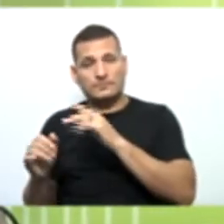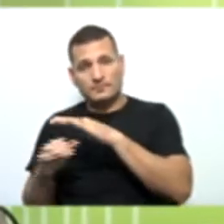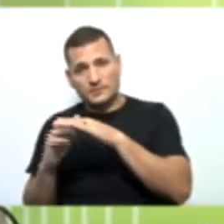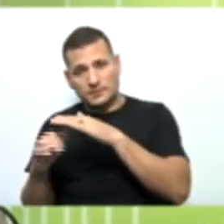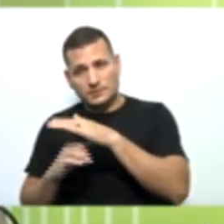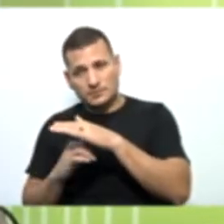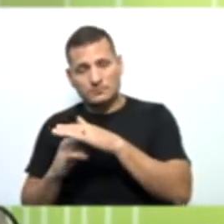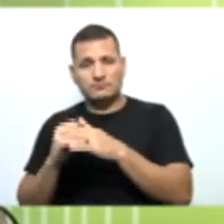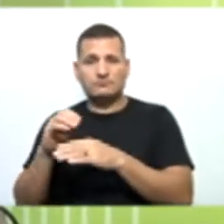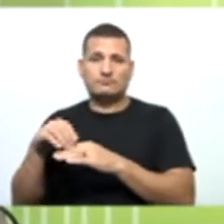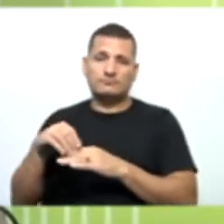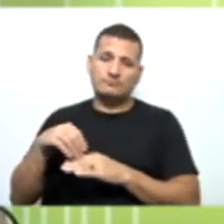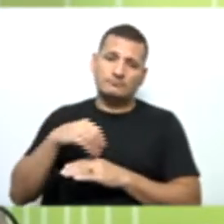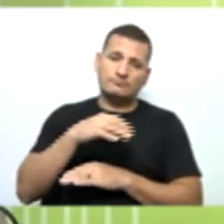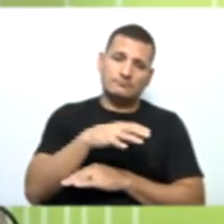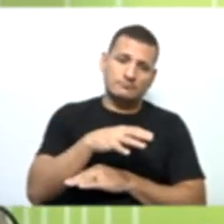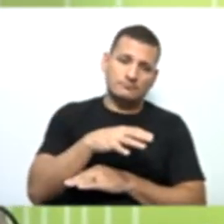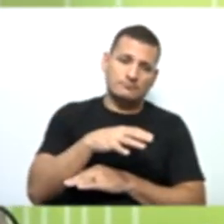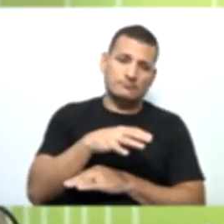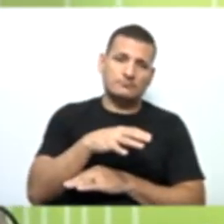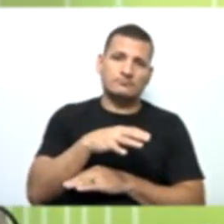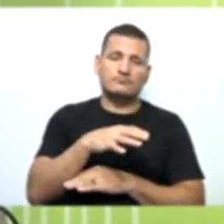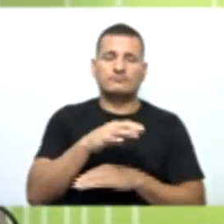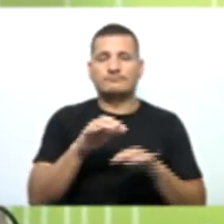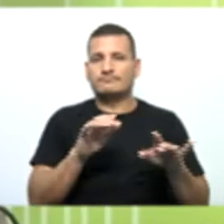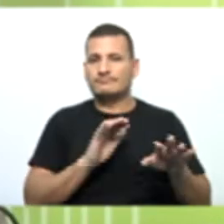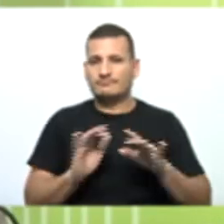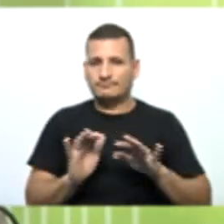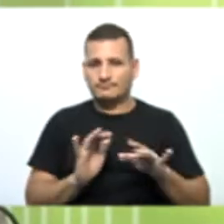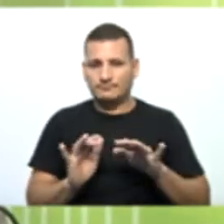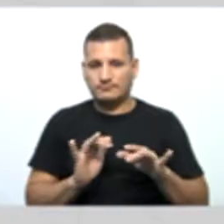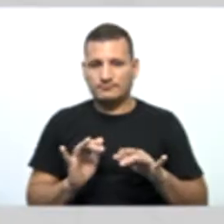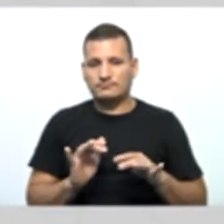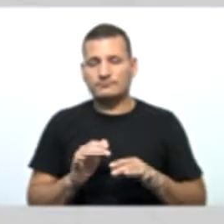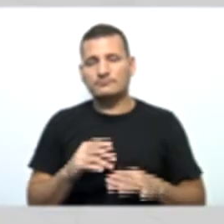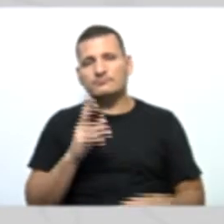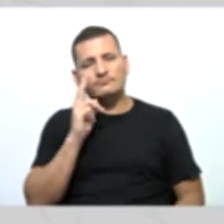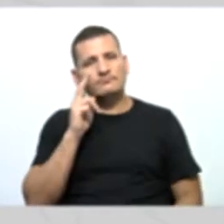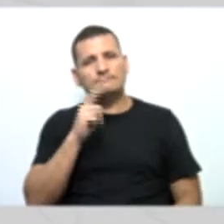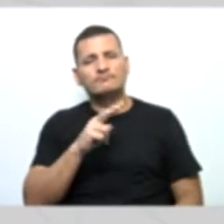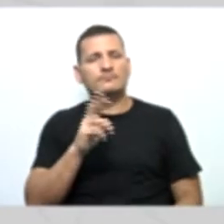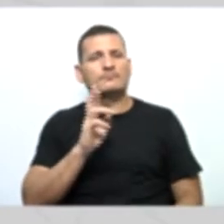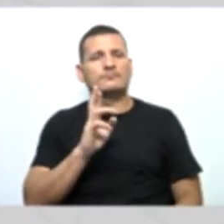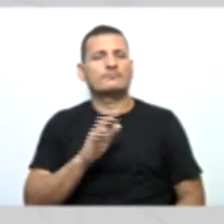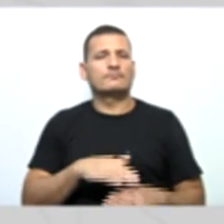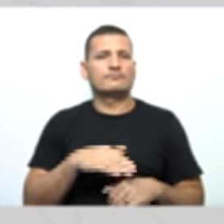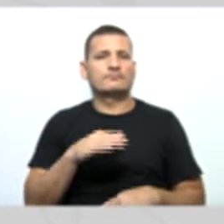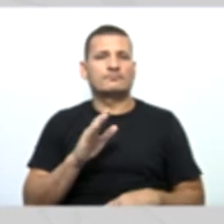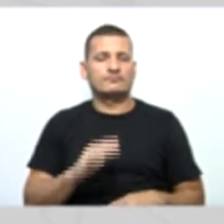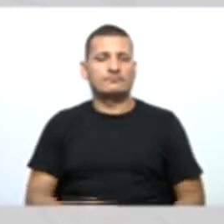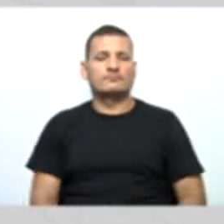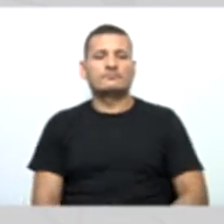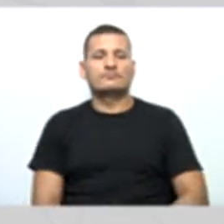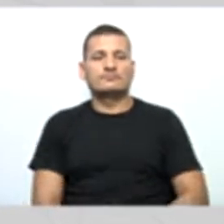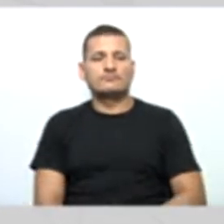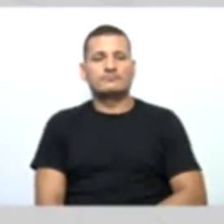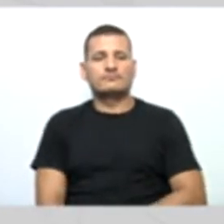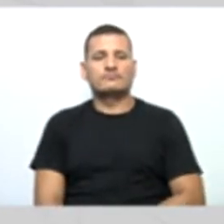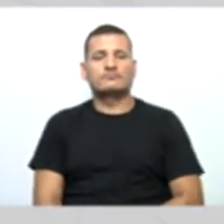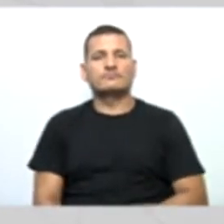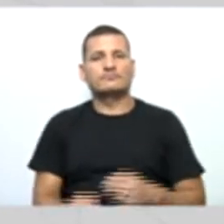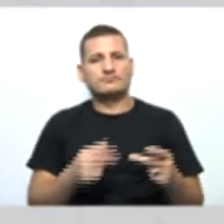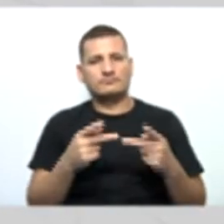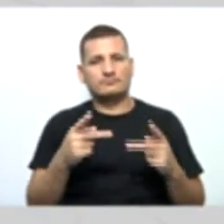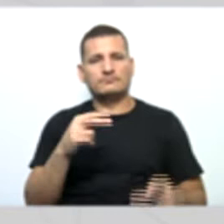passar para o nosso programador. Vamos ver, vamos conhecer quem mais faz parte aqui, ó.